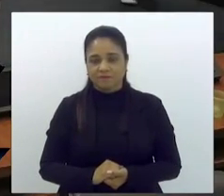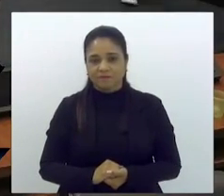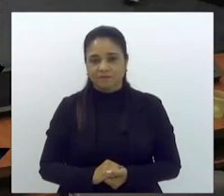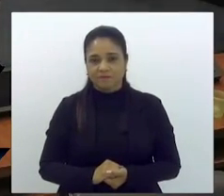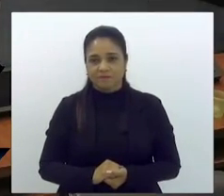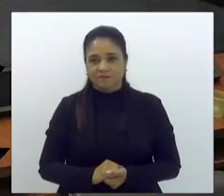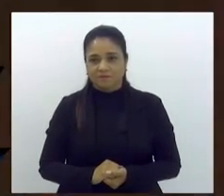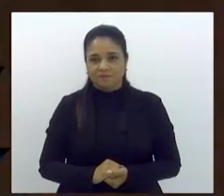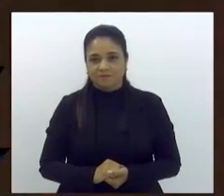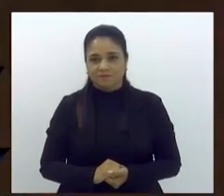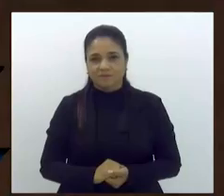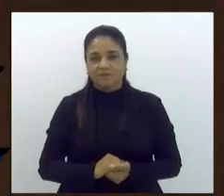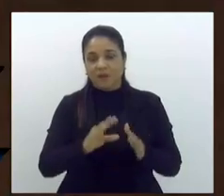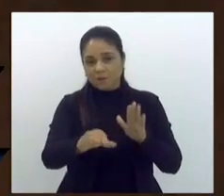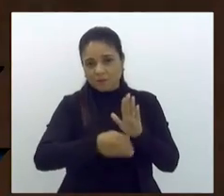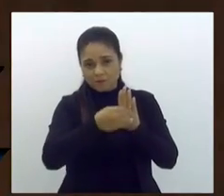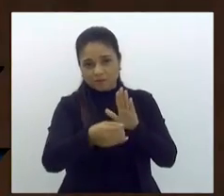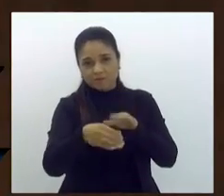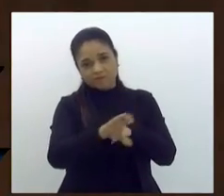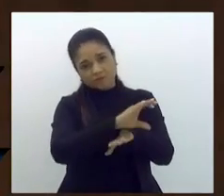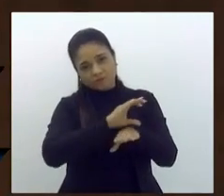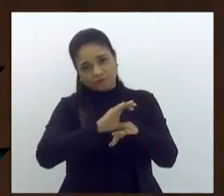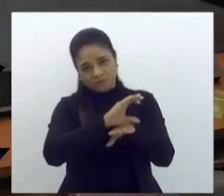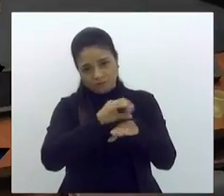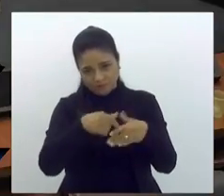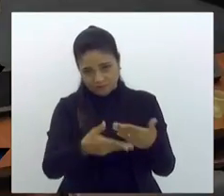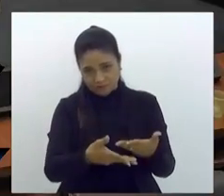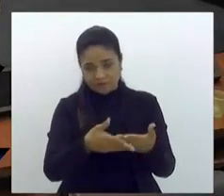senhora Presidente parecer pela constitucionalidade